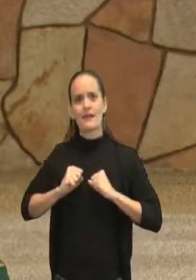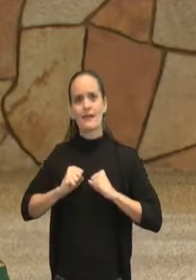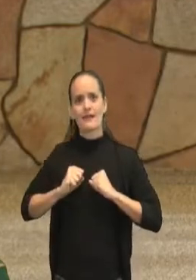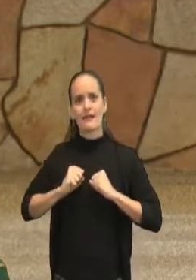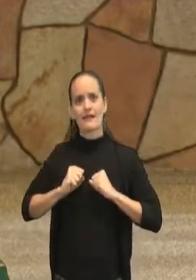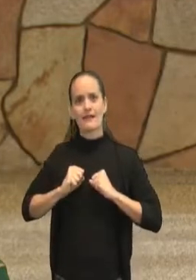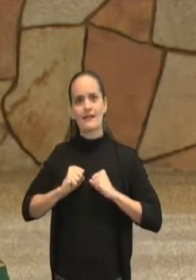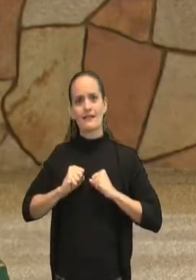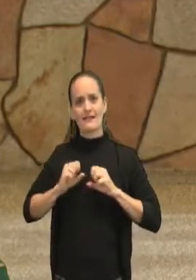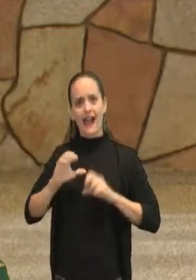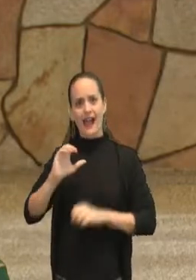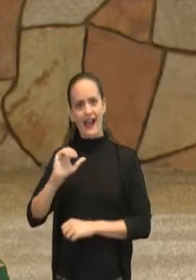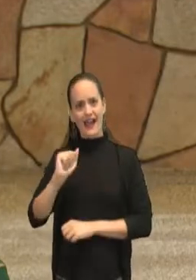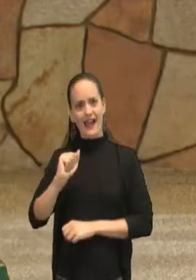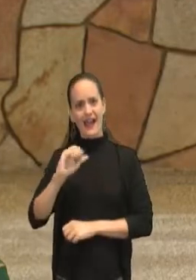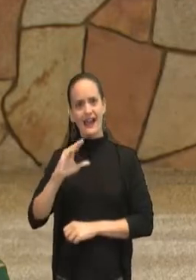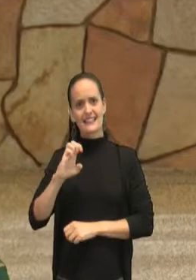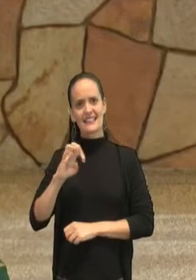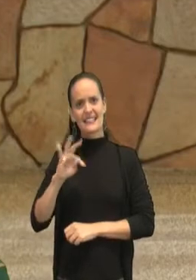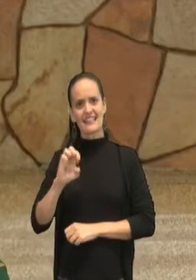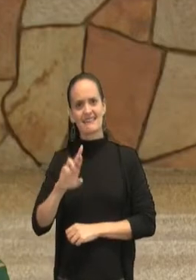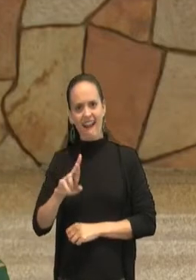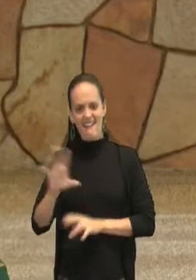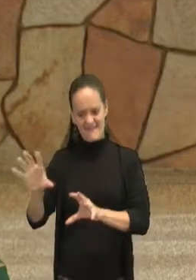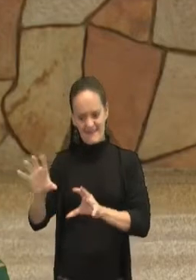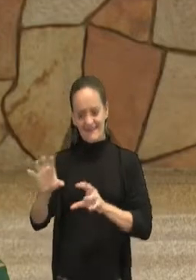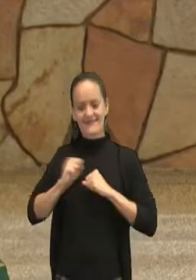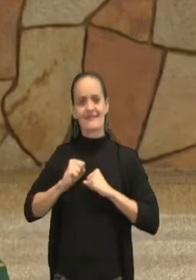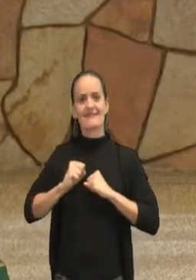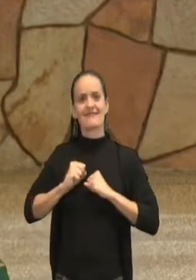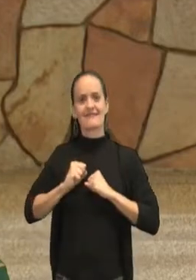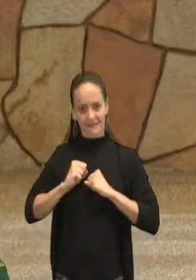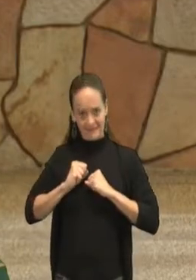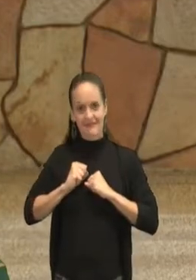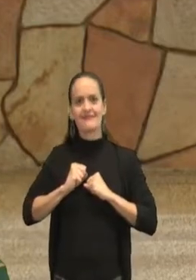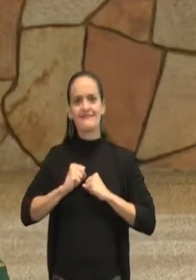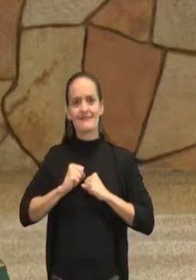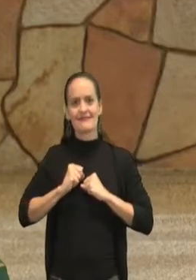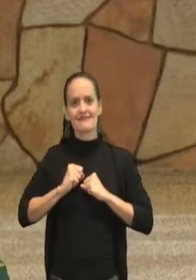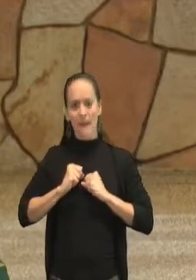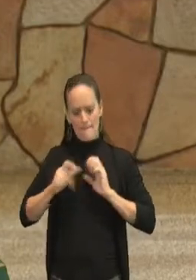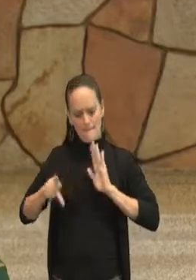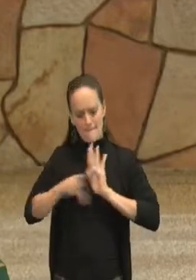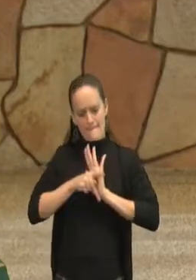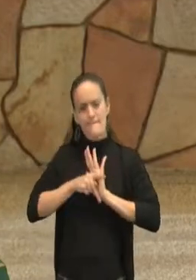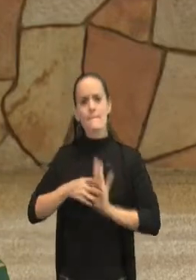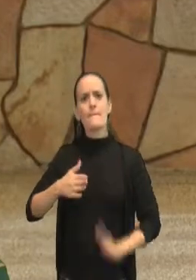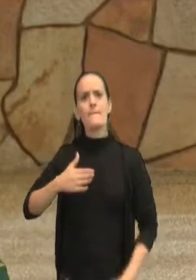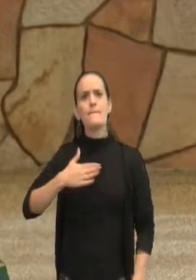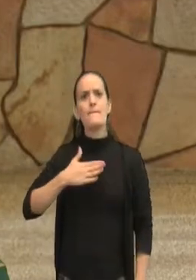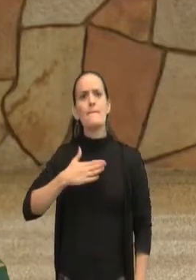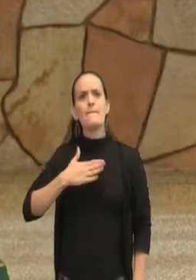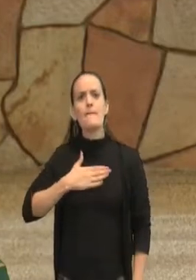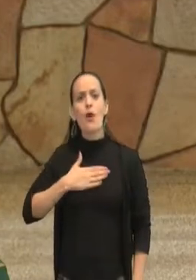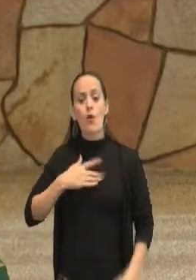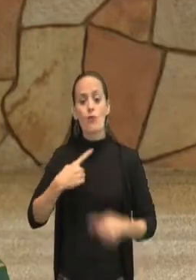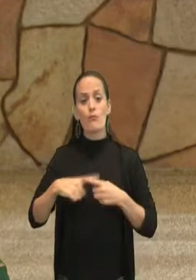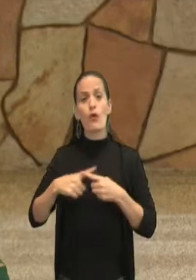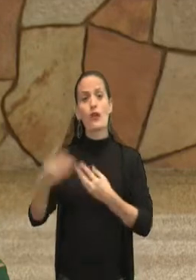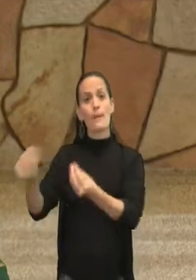aceitação, e é uma ideia ativa de tomar posse, sim, daquilo que é